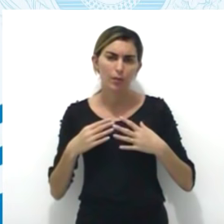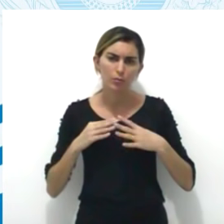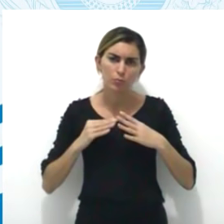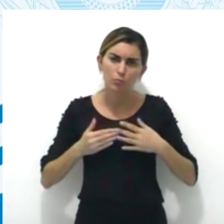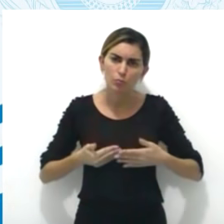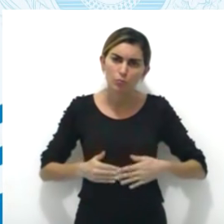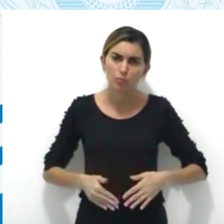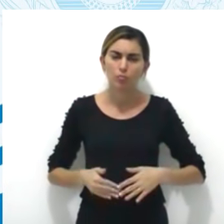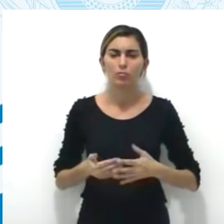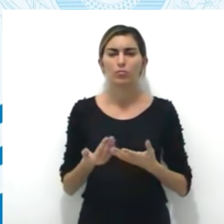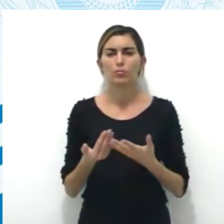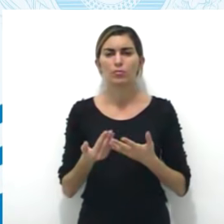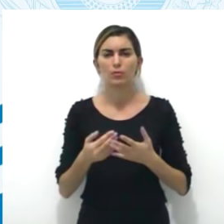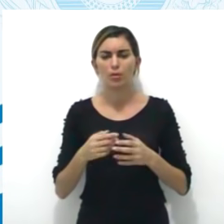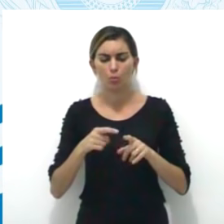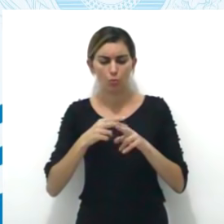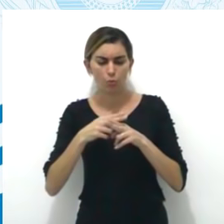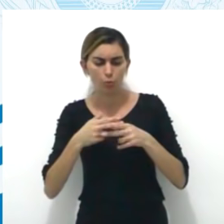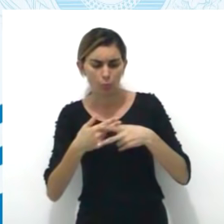pele de animais,